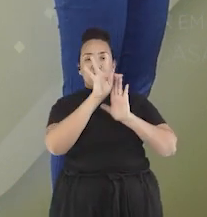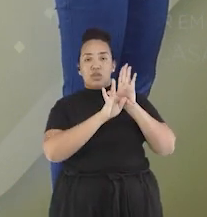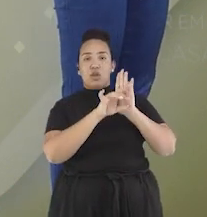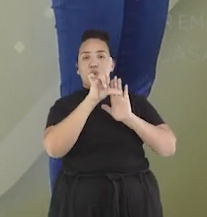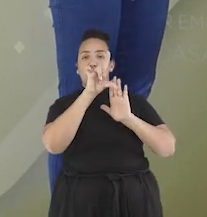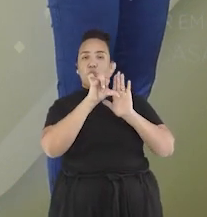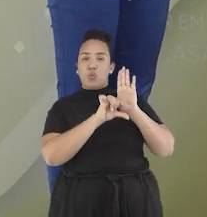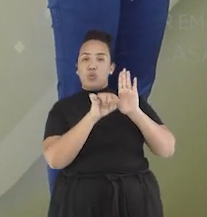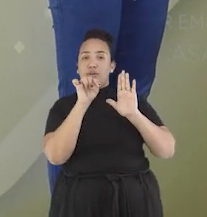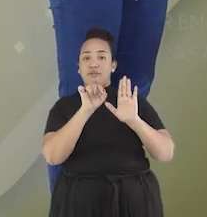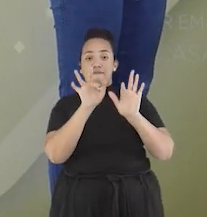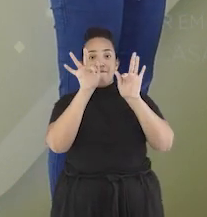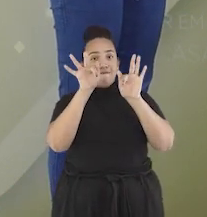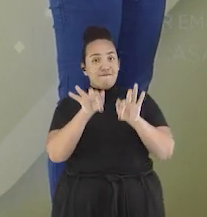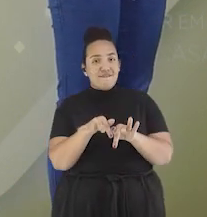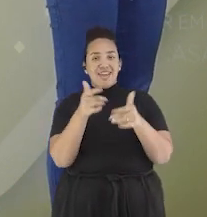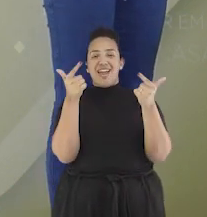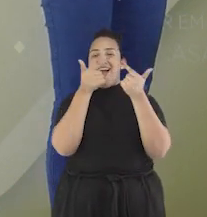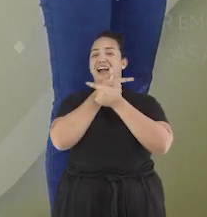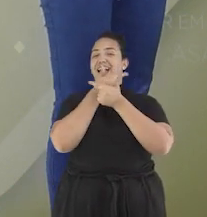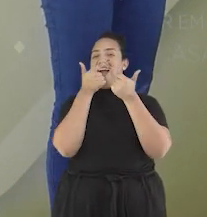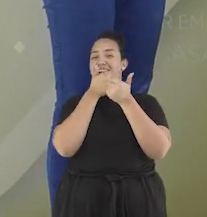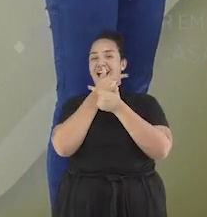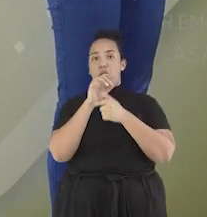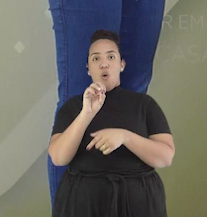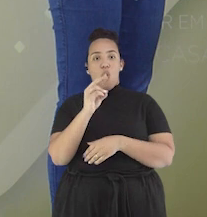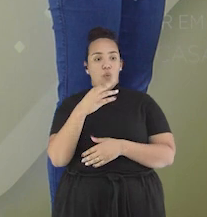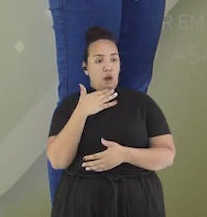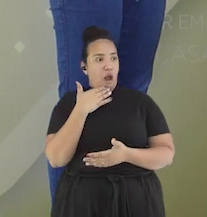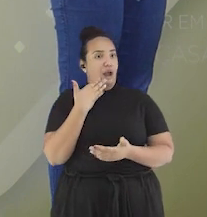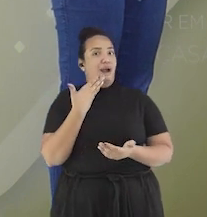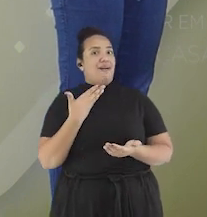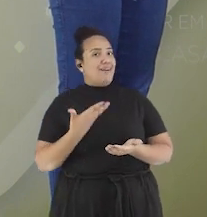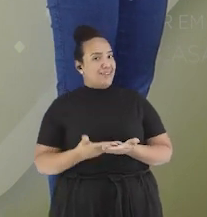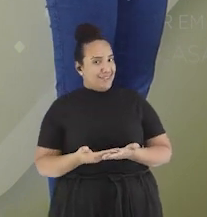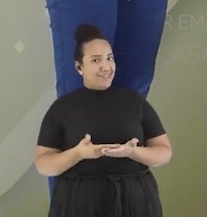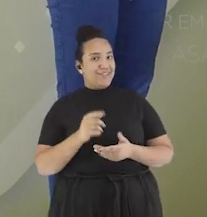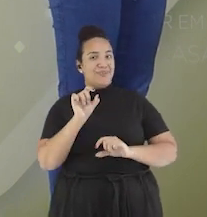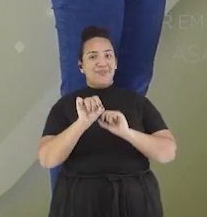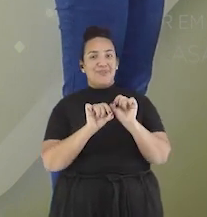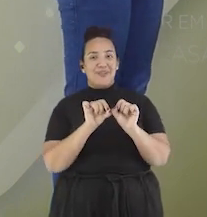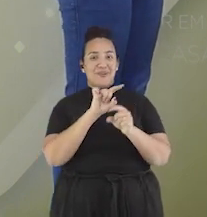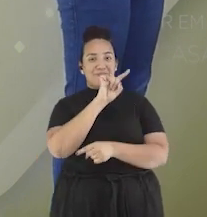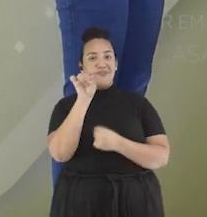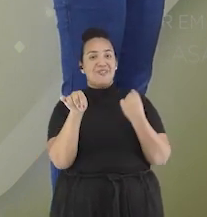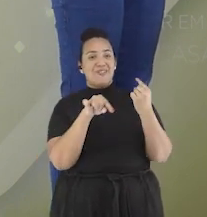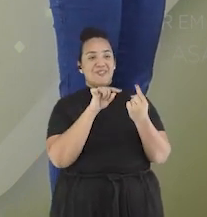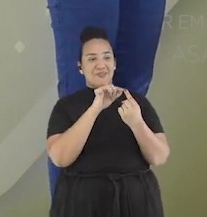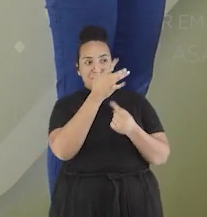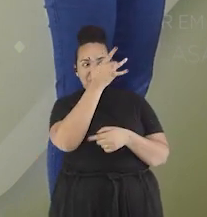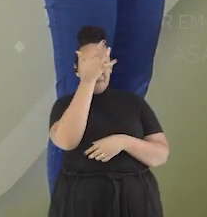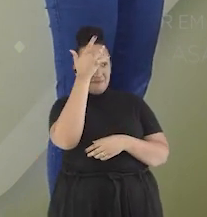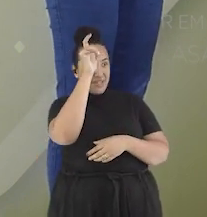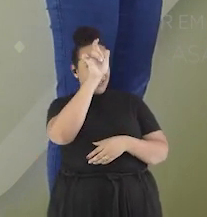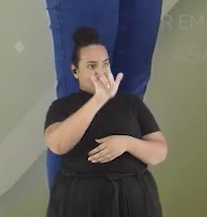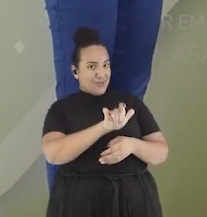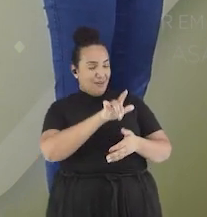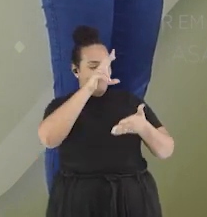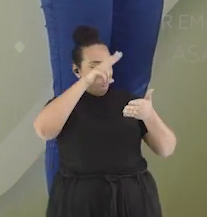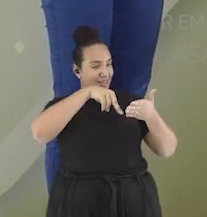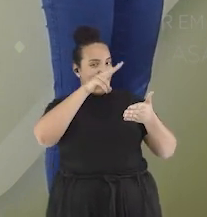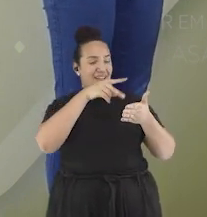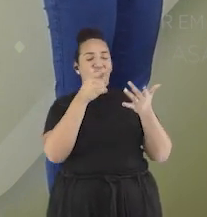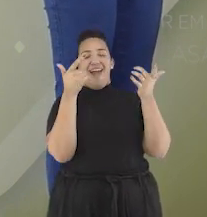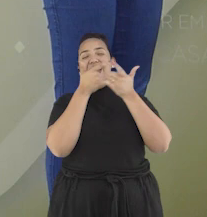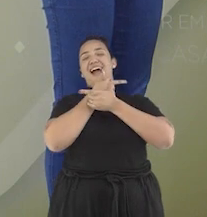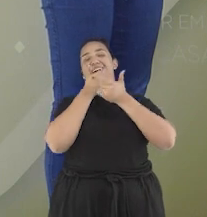e com um final engraçado e às vezes surpreendente, que tem como objetivo provocar risos ou gargalhadas em